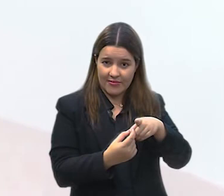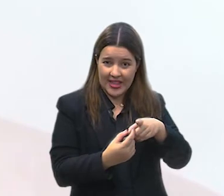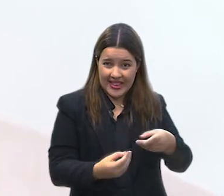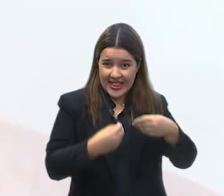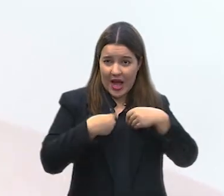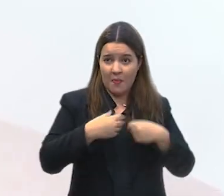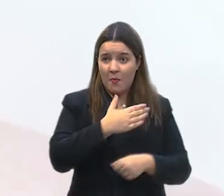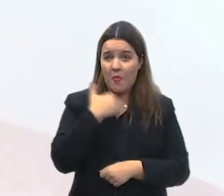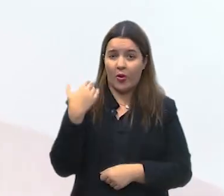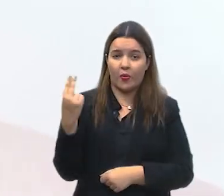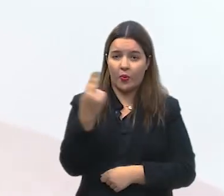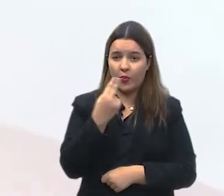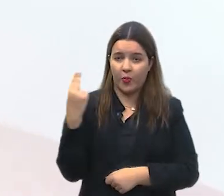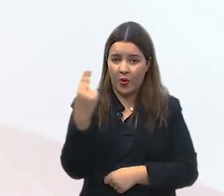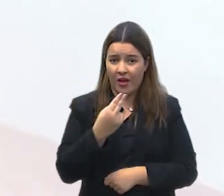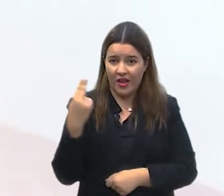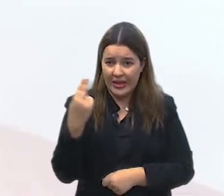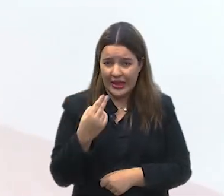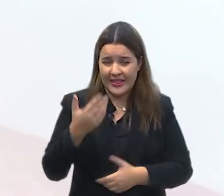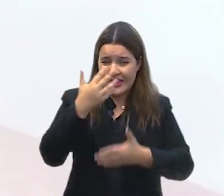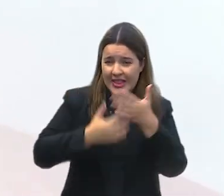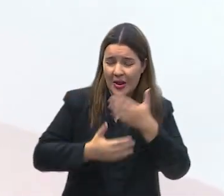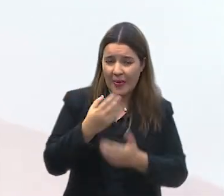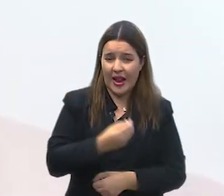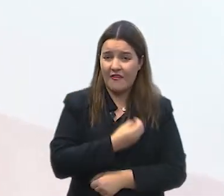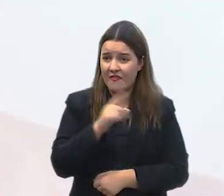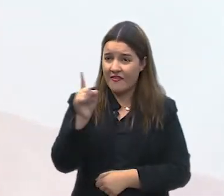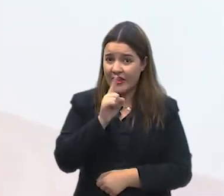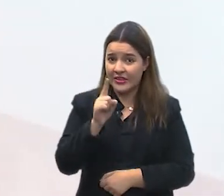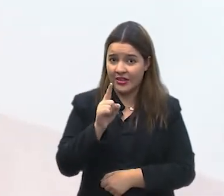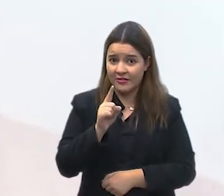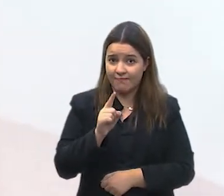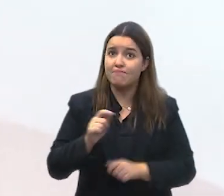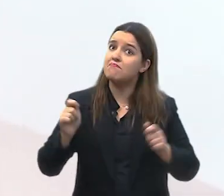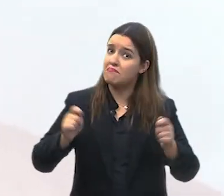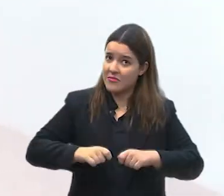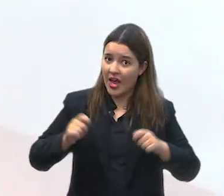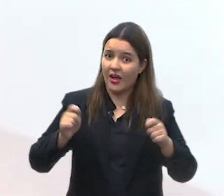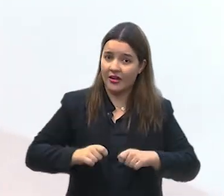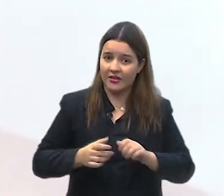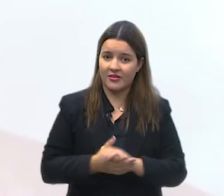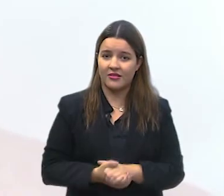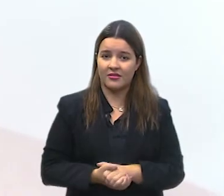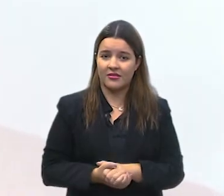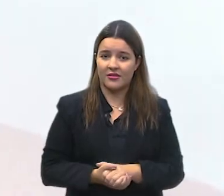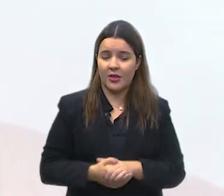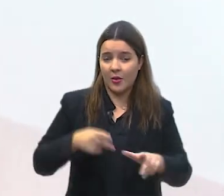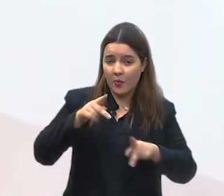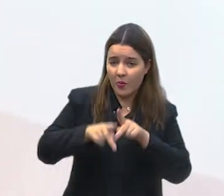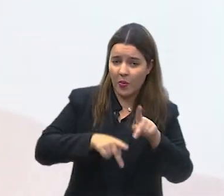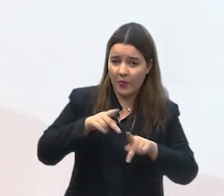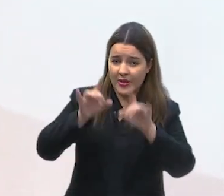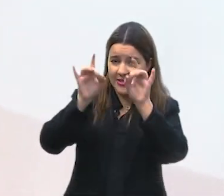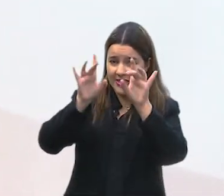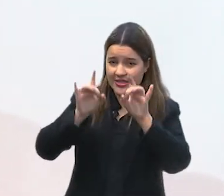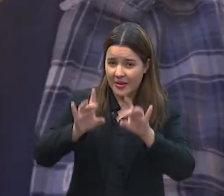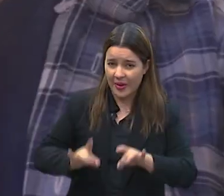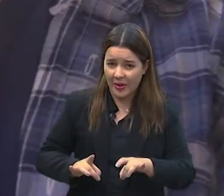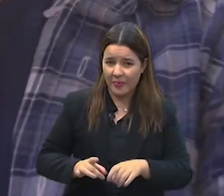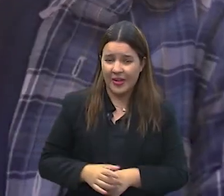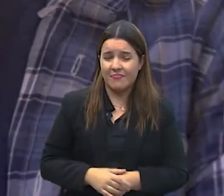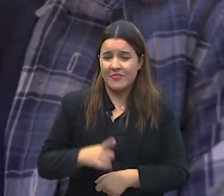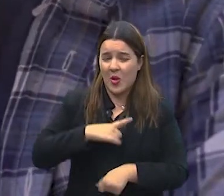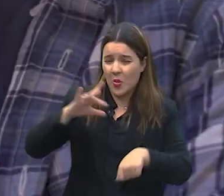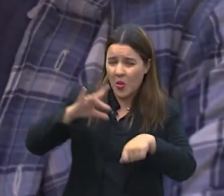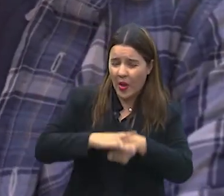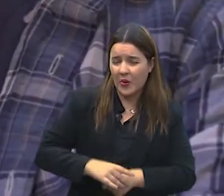o paciente, ou seja, de comprometer a vida dele. Isso é possível. Como eu disse, nessa população específica de doença de pequeno